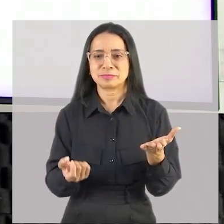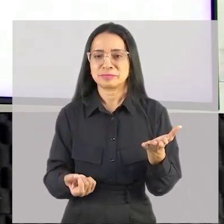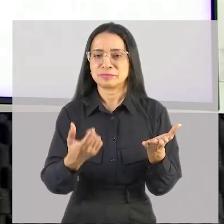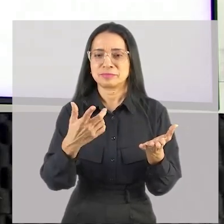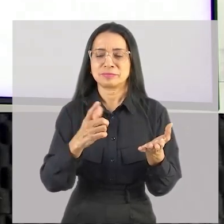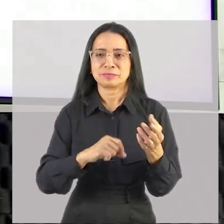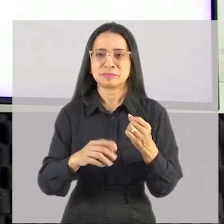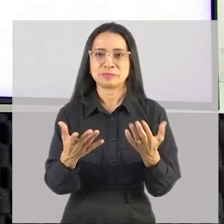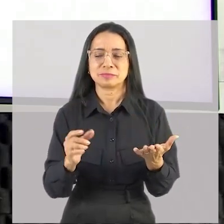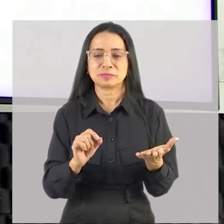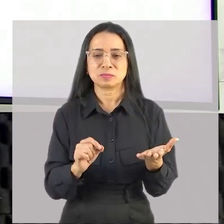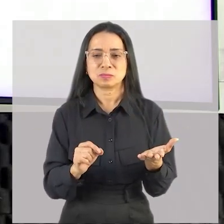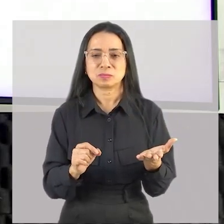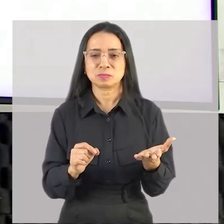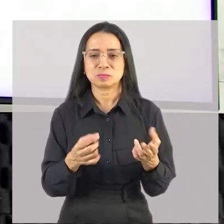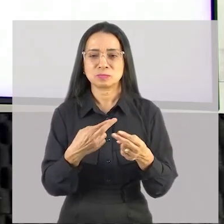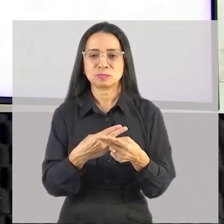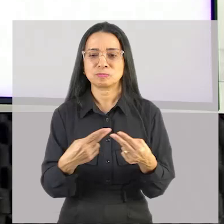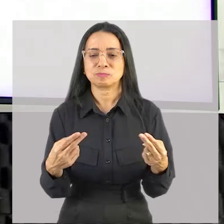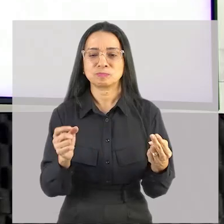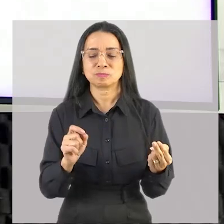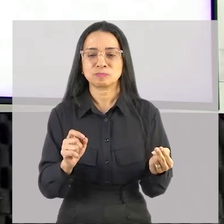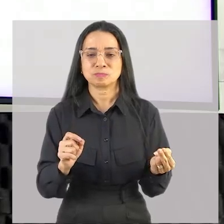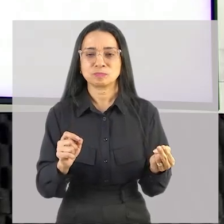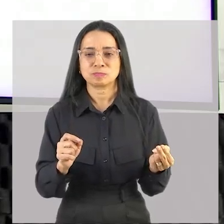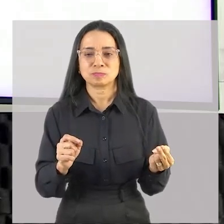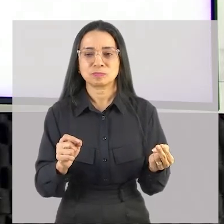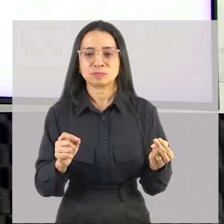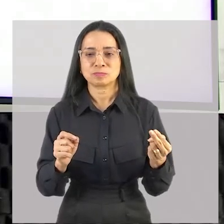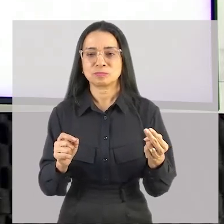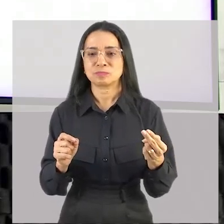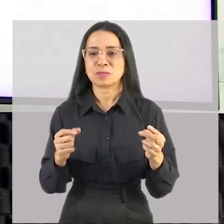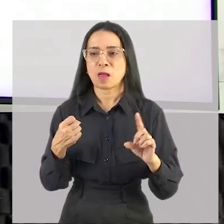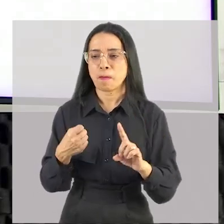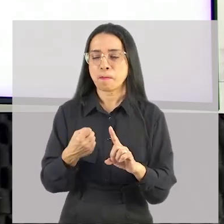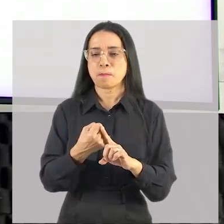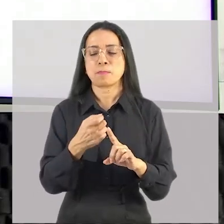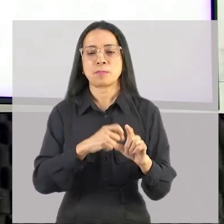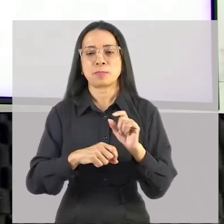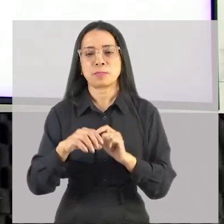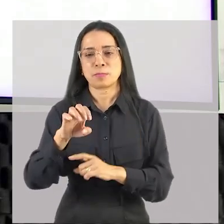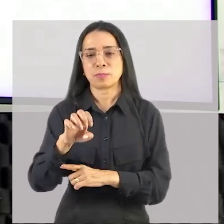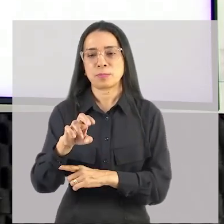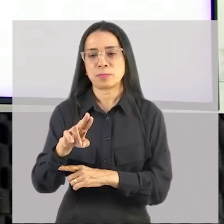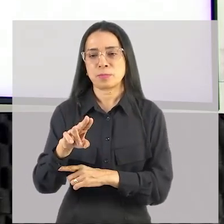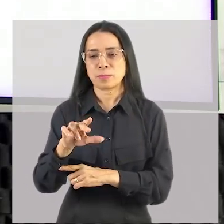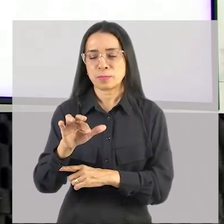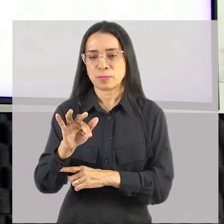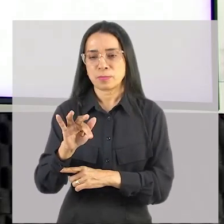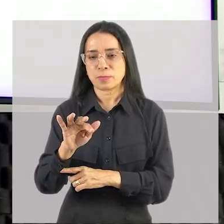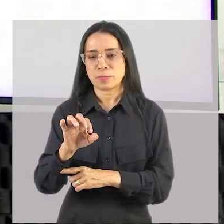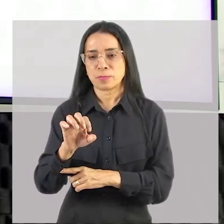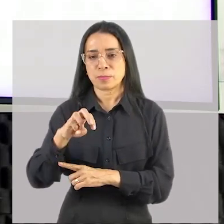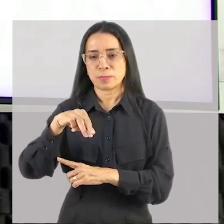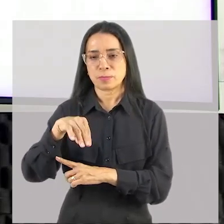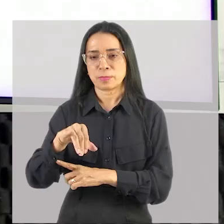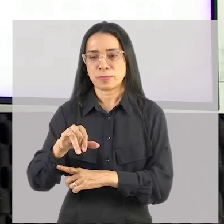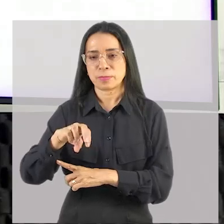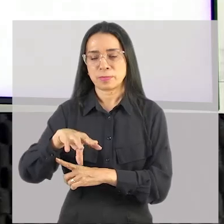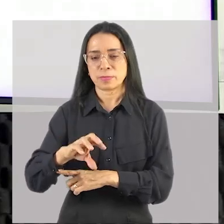dizer? Como eu diria? Uma coisa muito impactante. Então, o eufemismo diz assim,